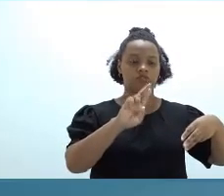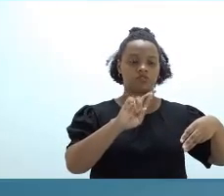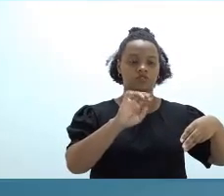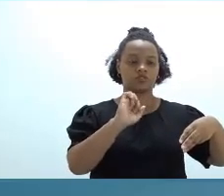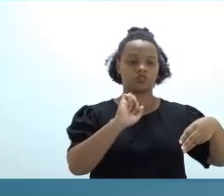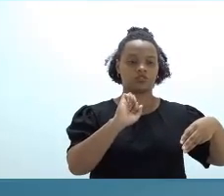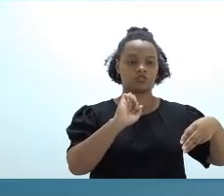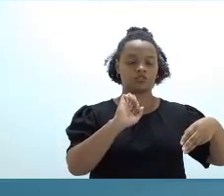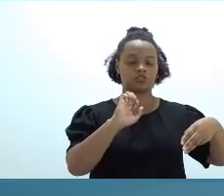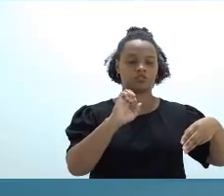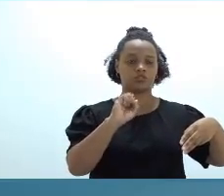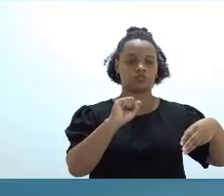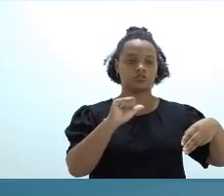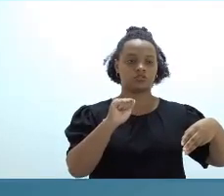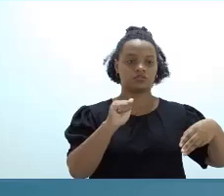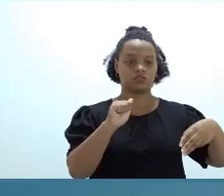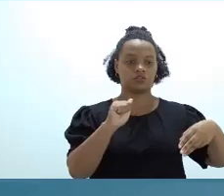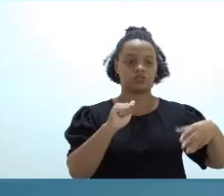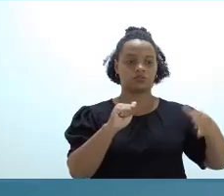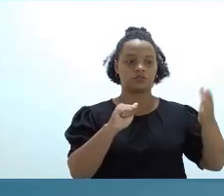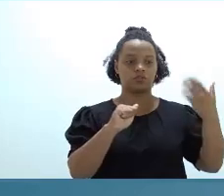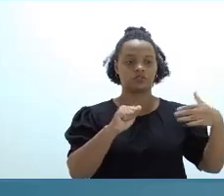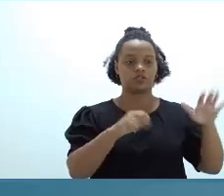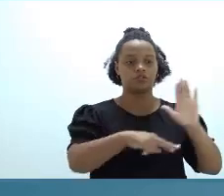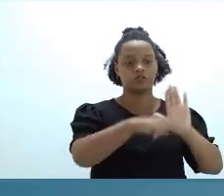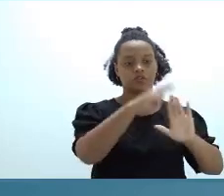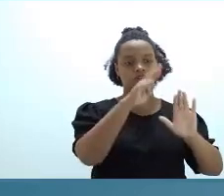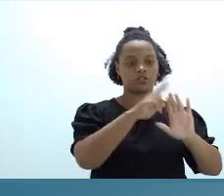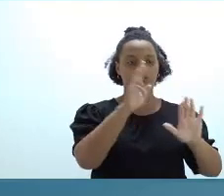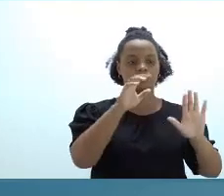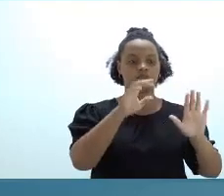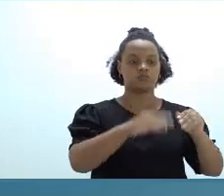do acordo do ministro dela mesmo.